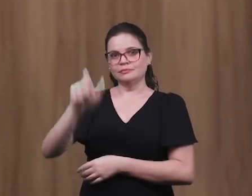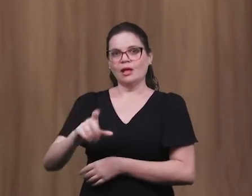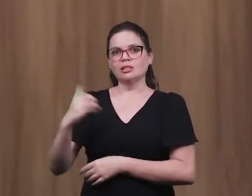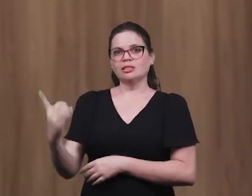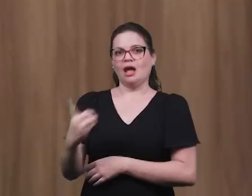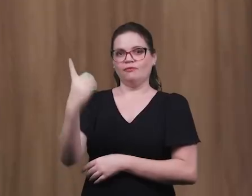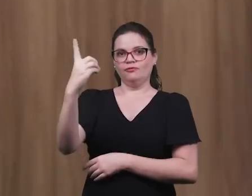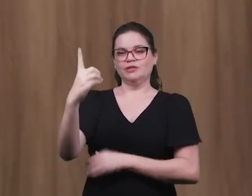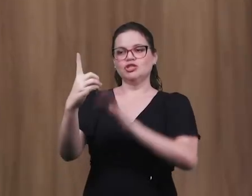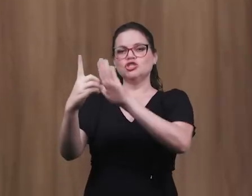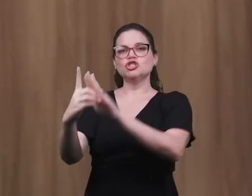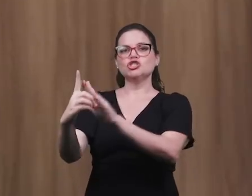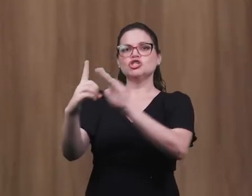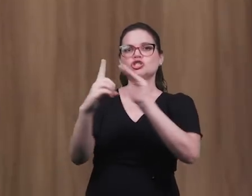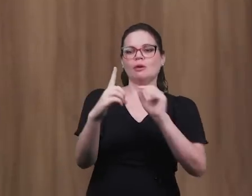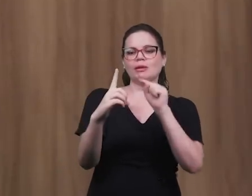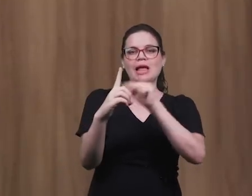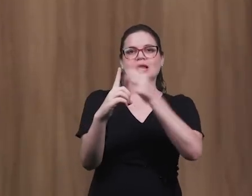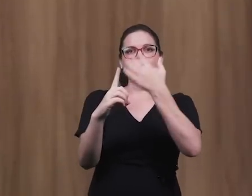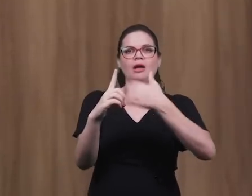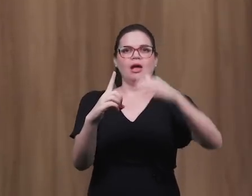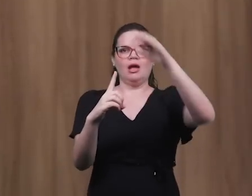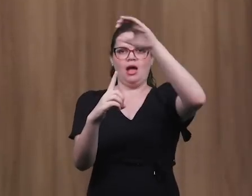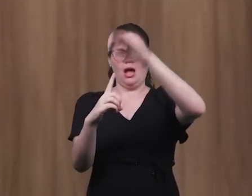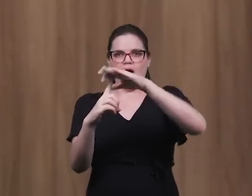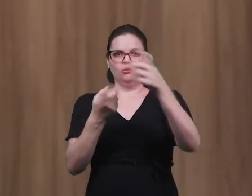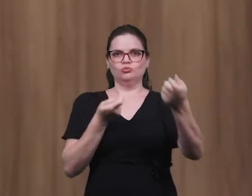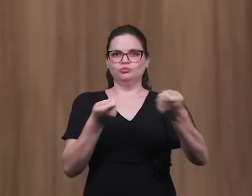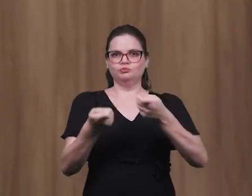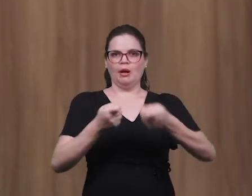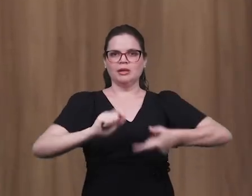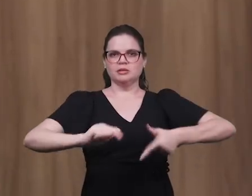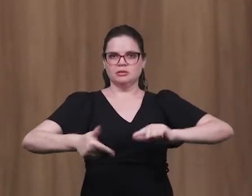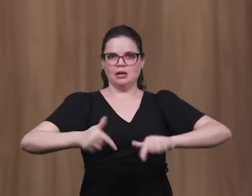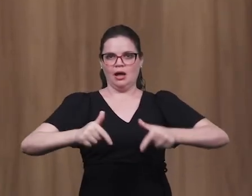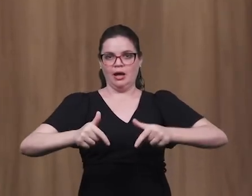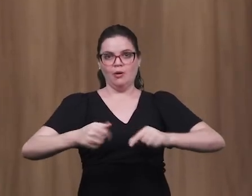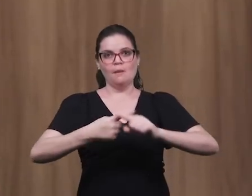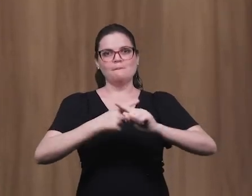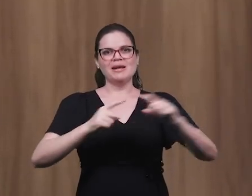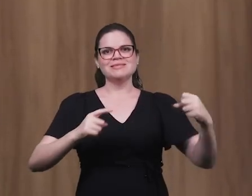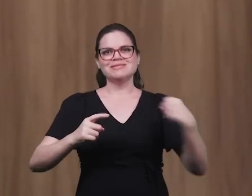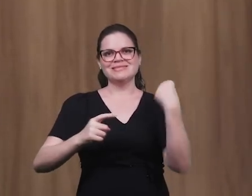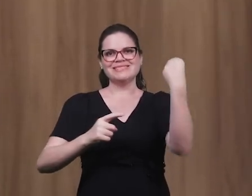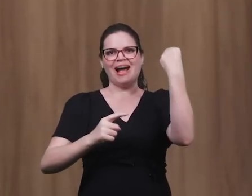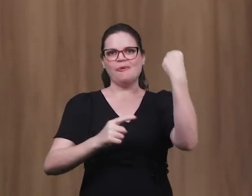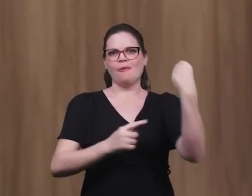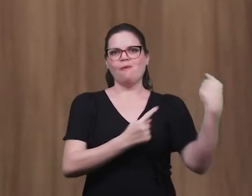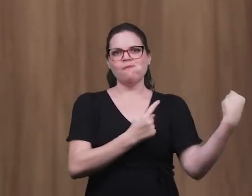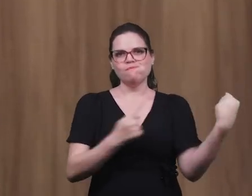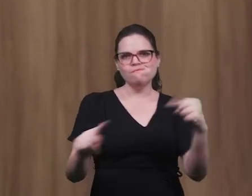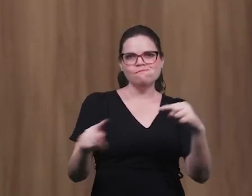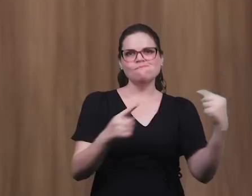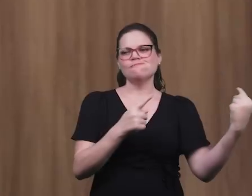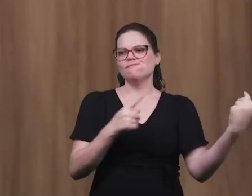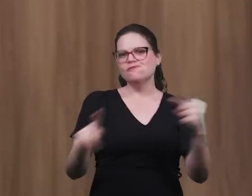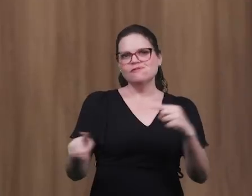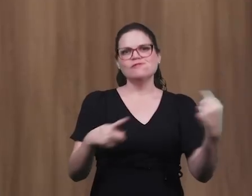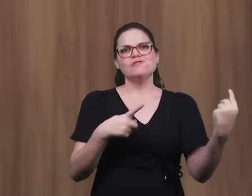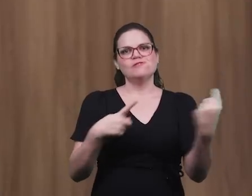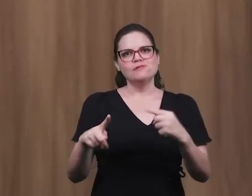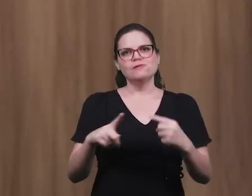para ser rei de Israel, do povo de Deus, Davi ele passou a ser perseguido. Então, Saul,